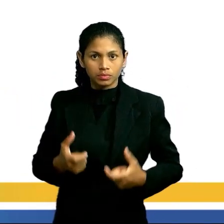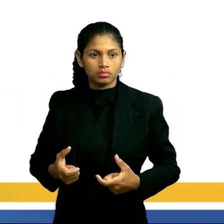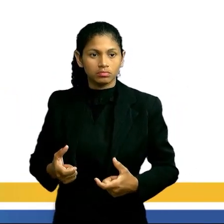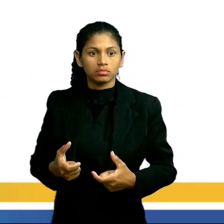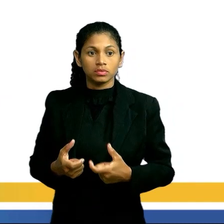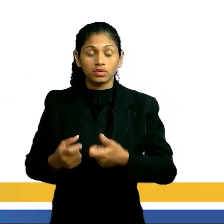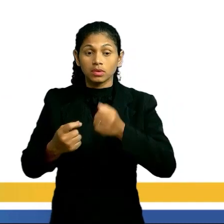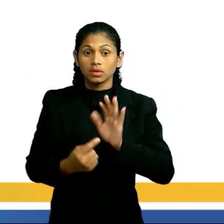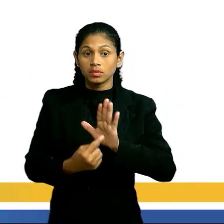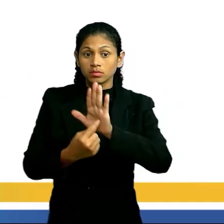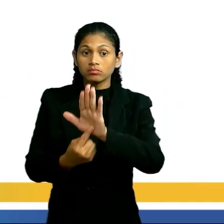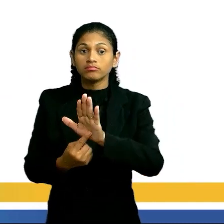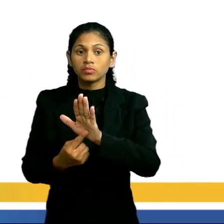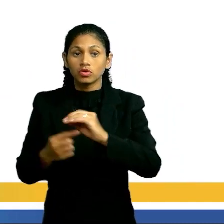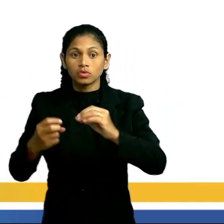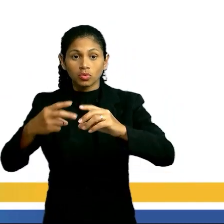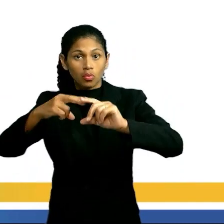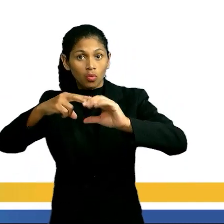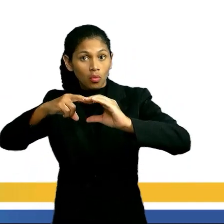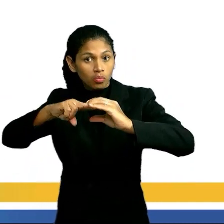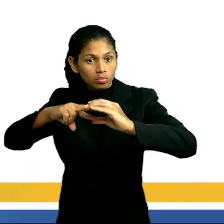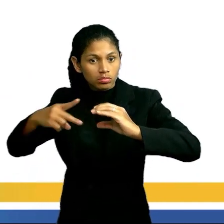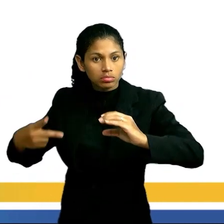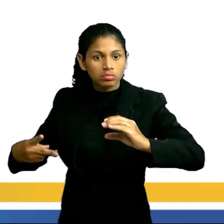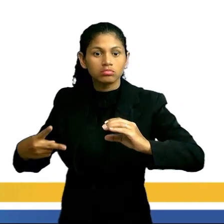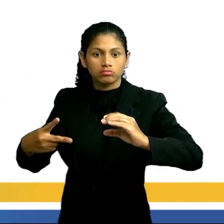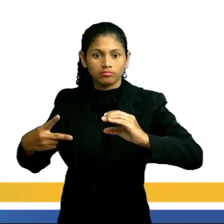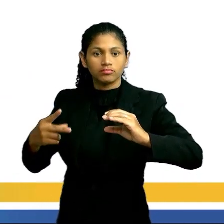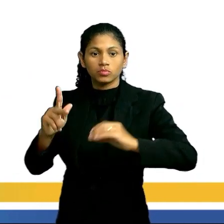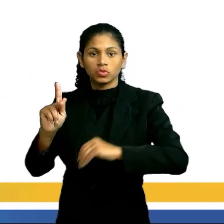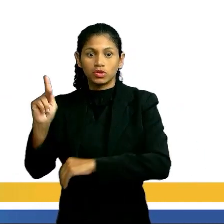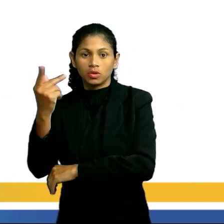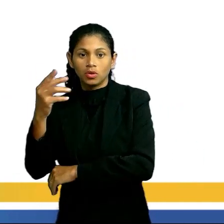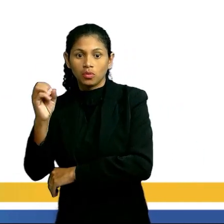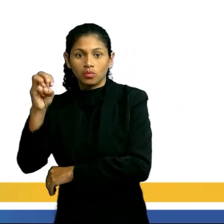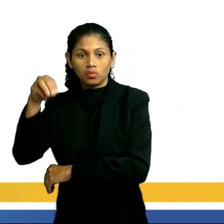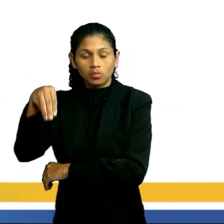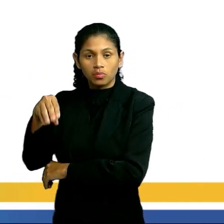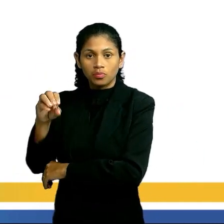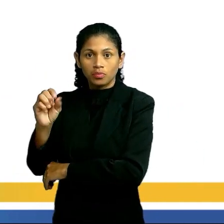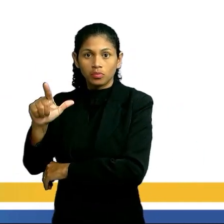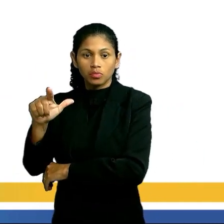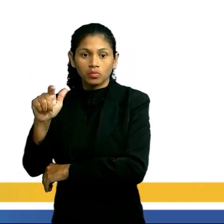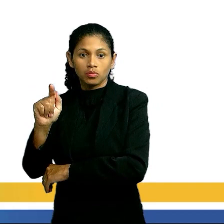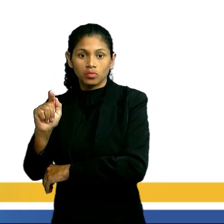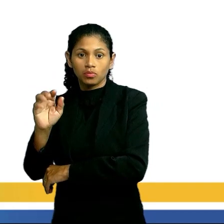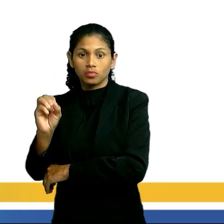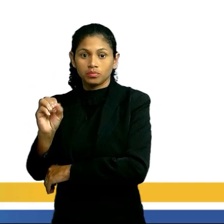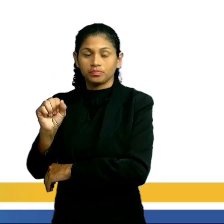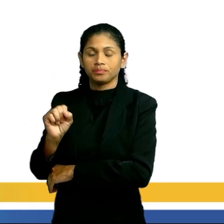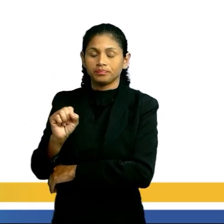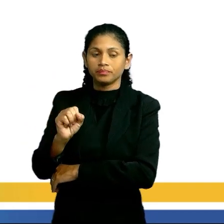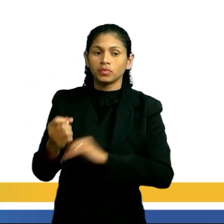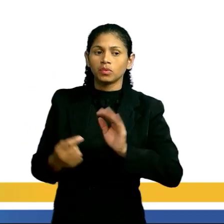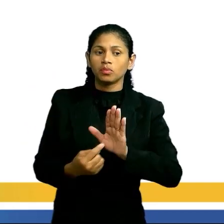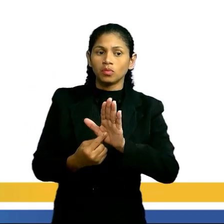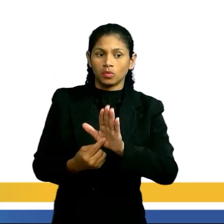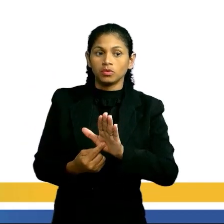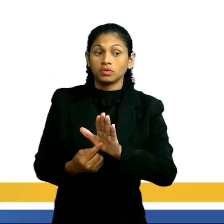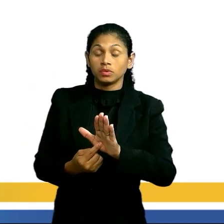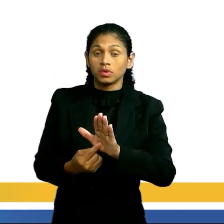seguinte determinação genotípica. Para o indivíduo ter corpo claro e asas longas, isso é a característica